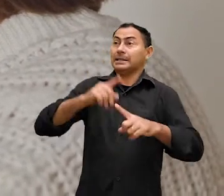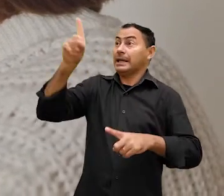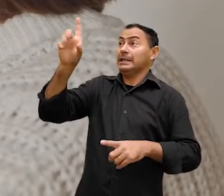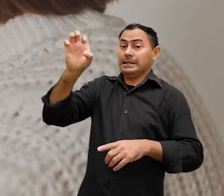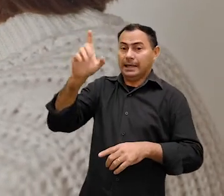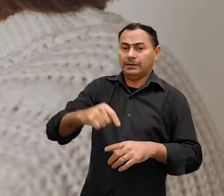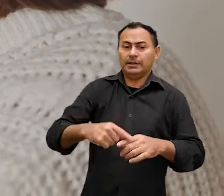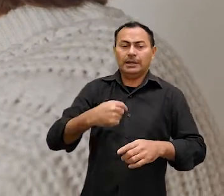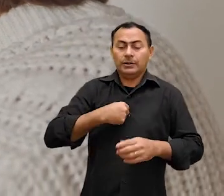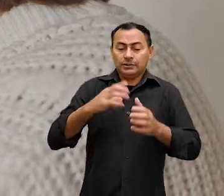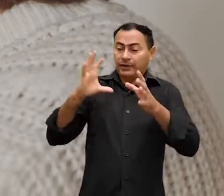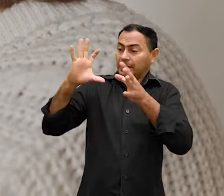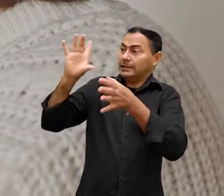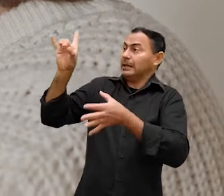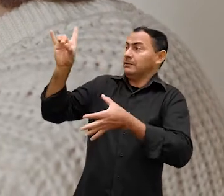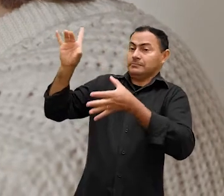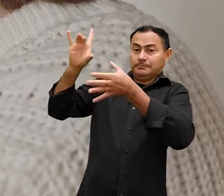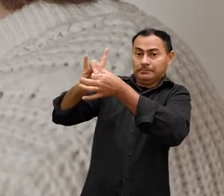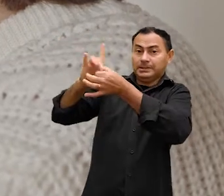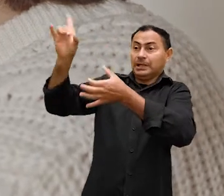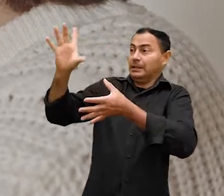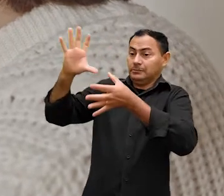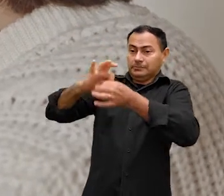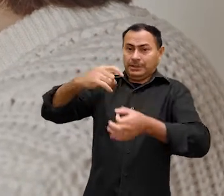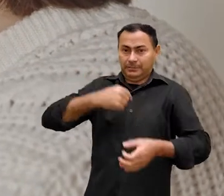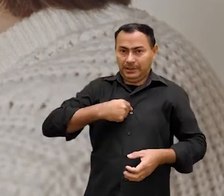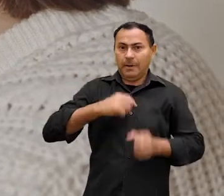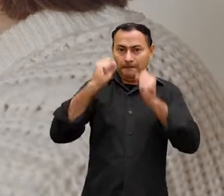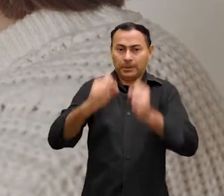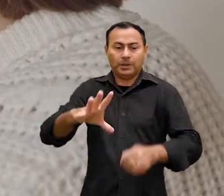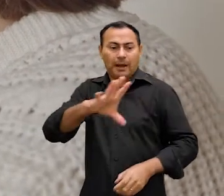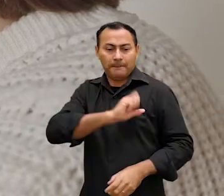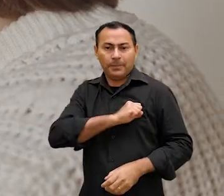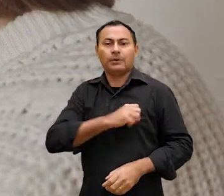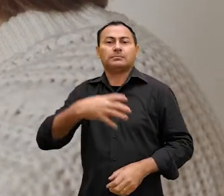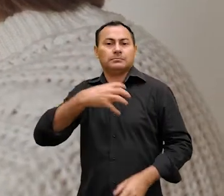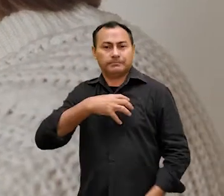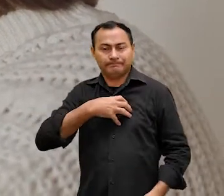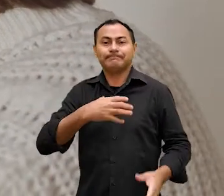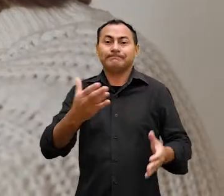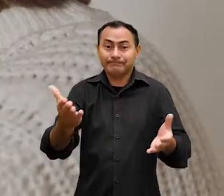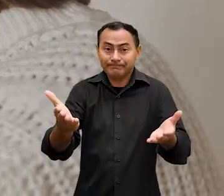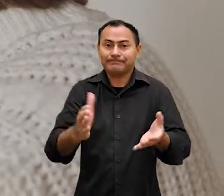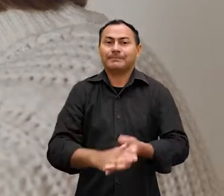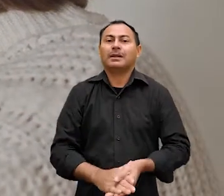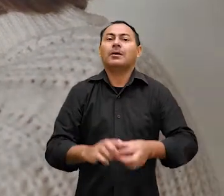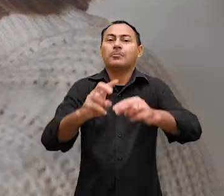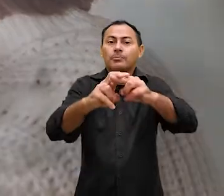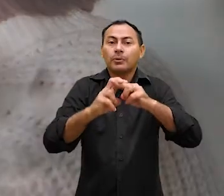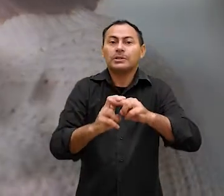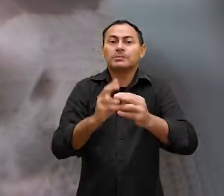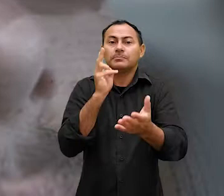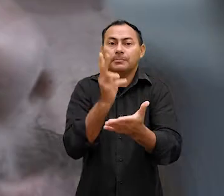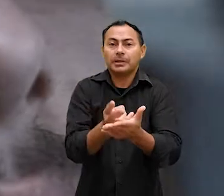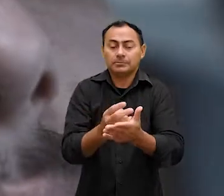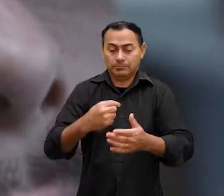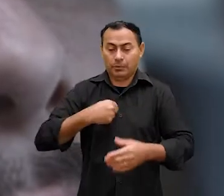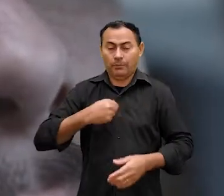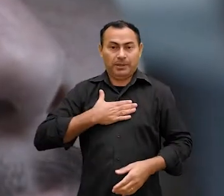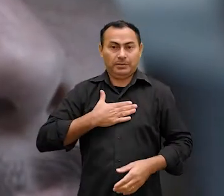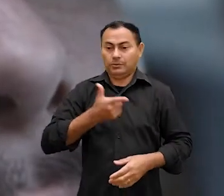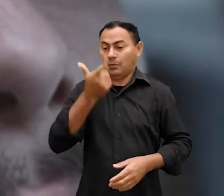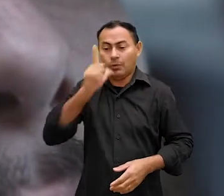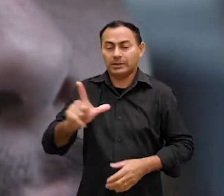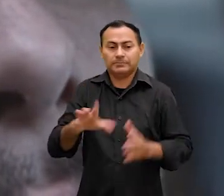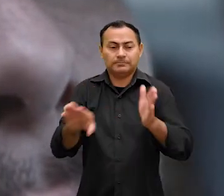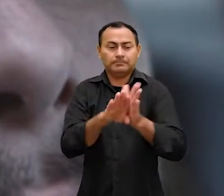eu estiver nele, e ele estiver em mim, então poderei amar desta maneira. Por isso mesmo, por mim, não